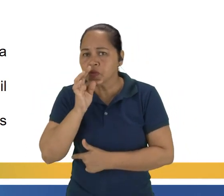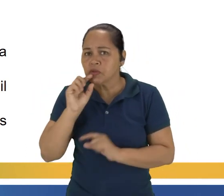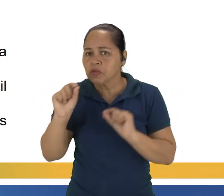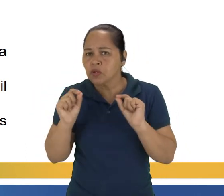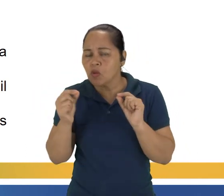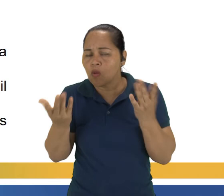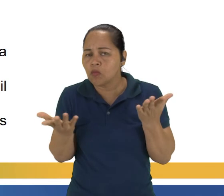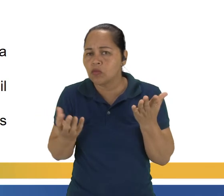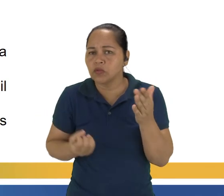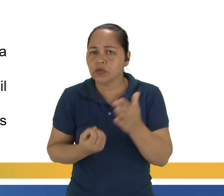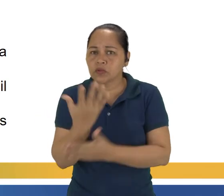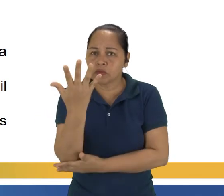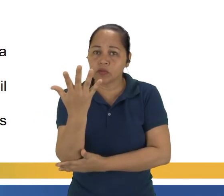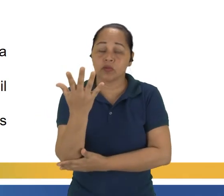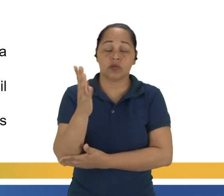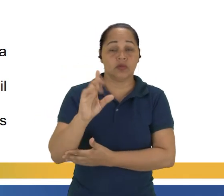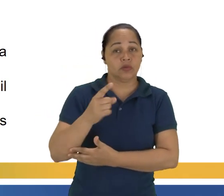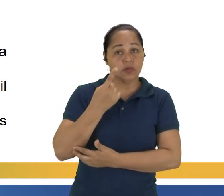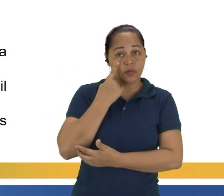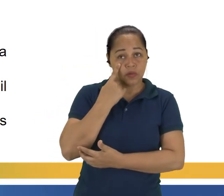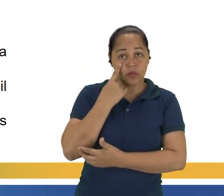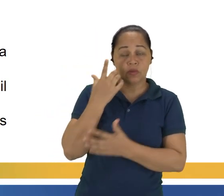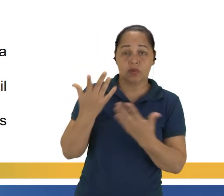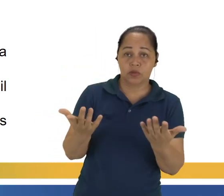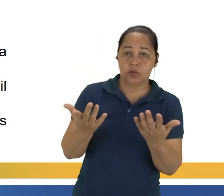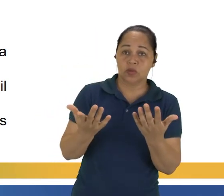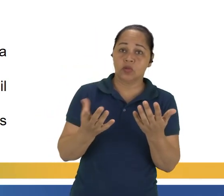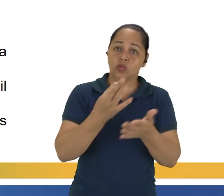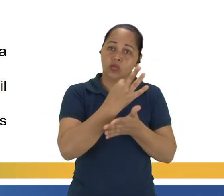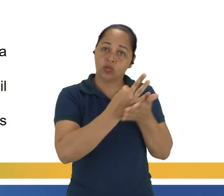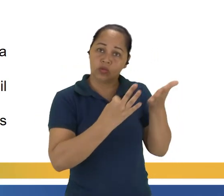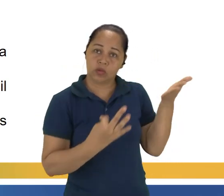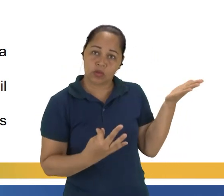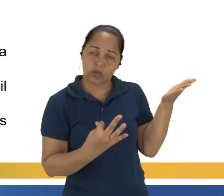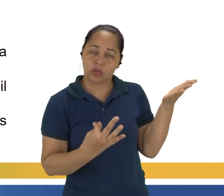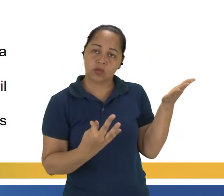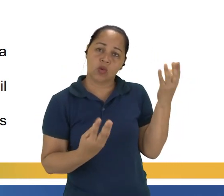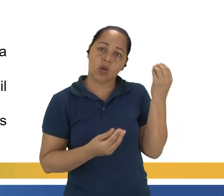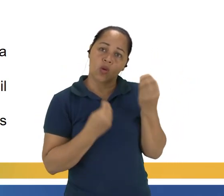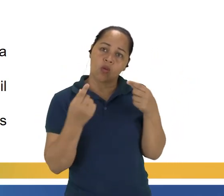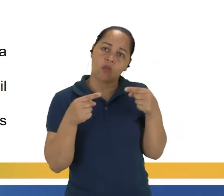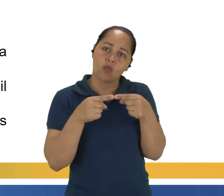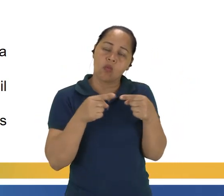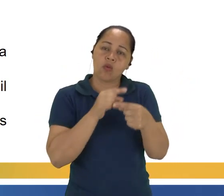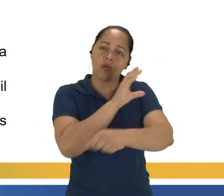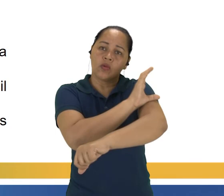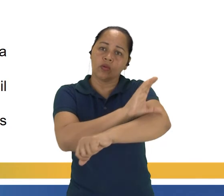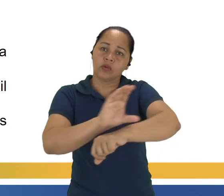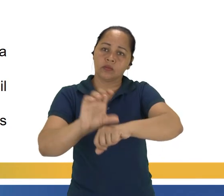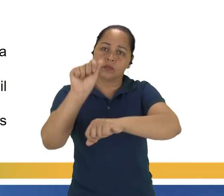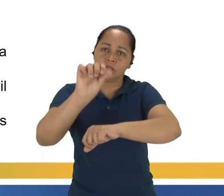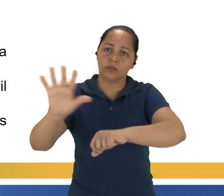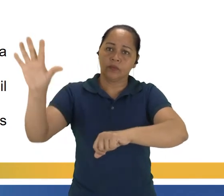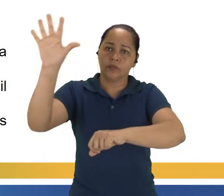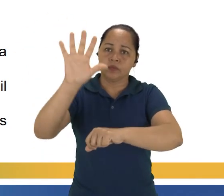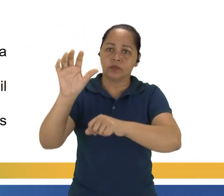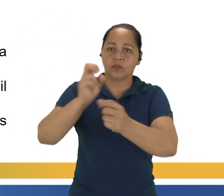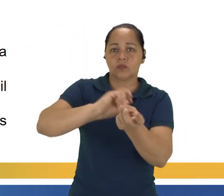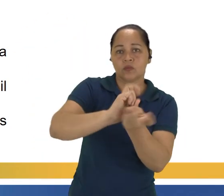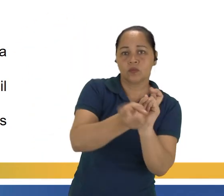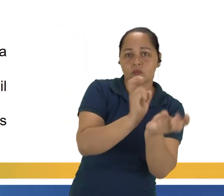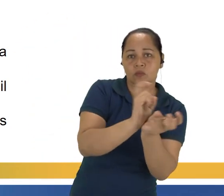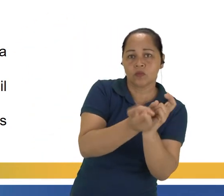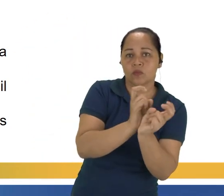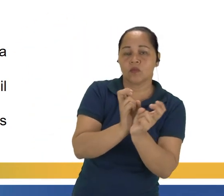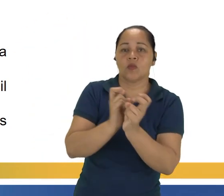Olha a pergunta, né? Vamos logo direto para a pergunta. Com base no texto, a análise de manifestações culturais de origem africana, como a capoeira ou